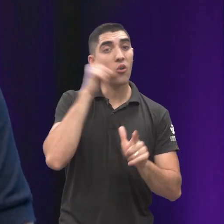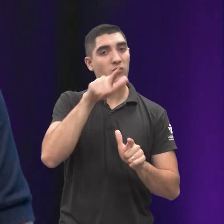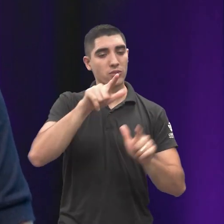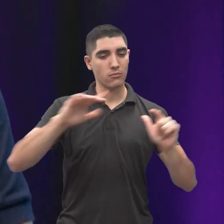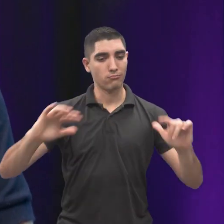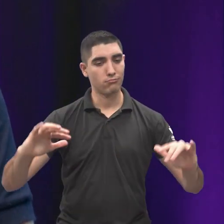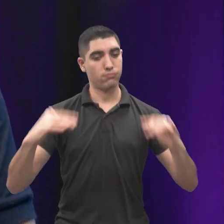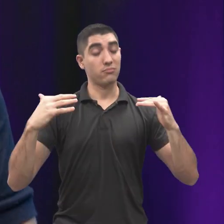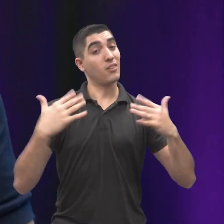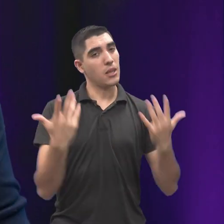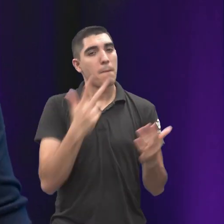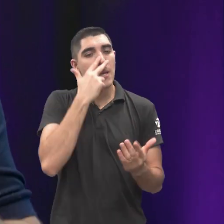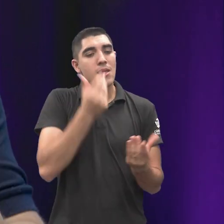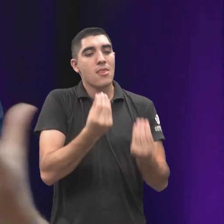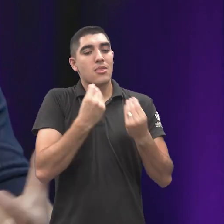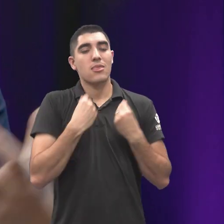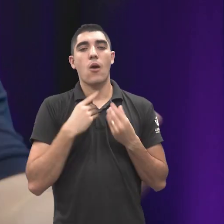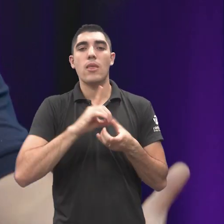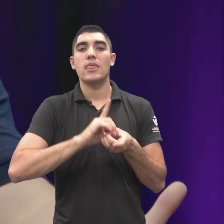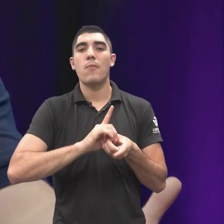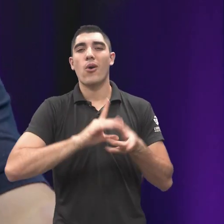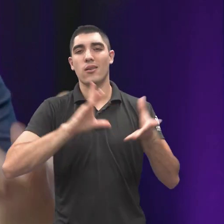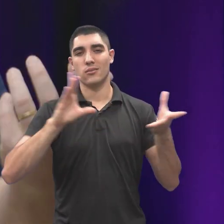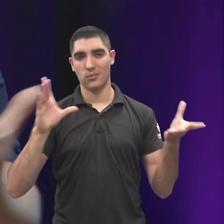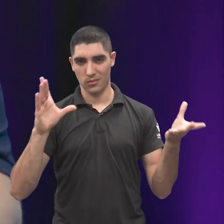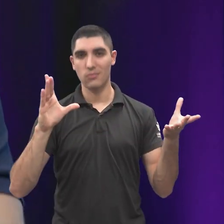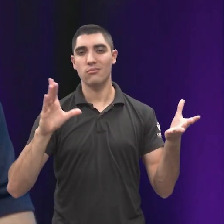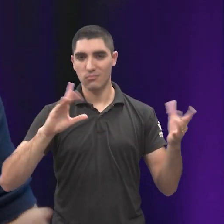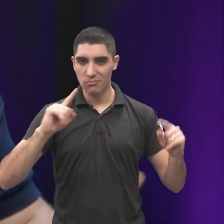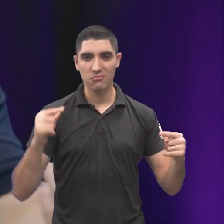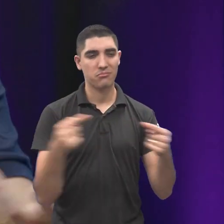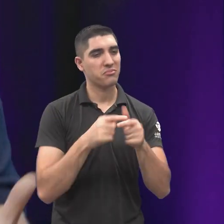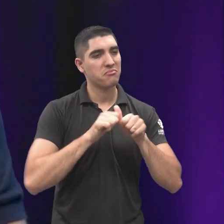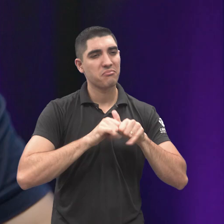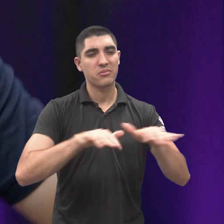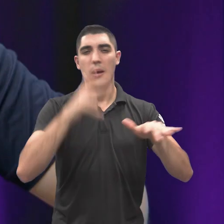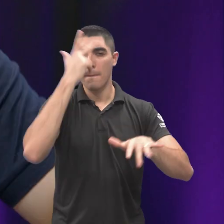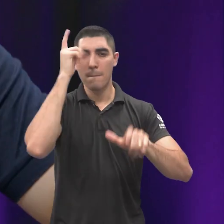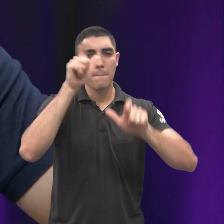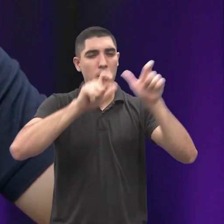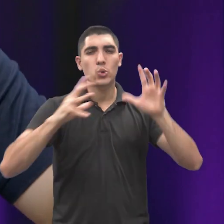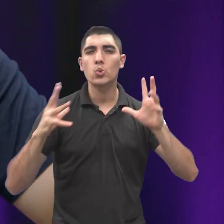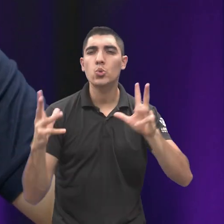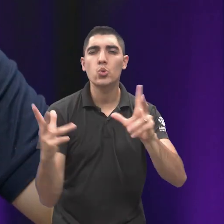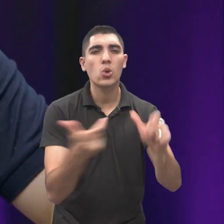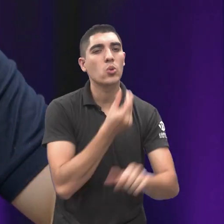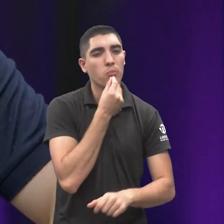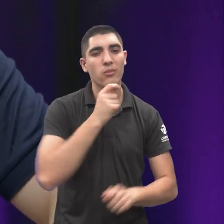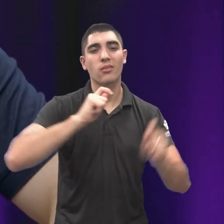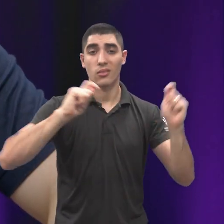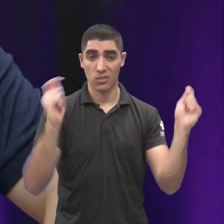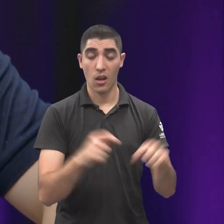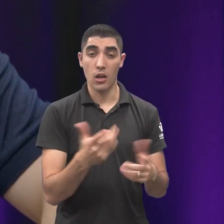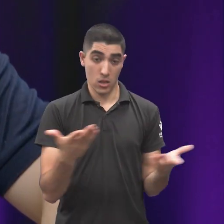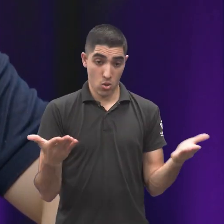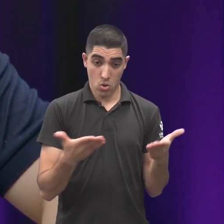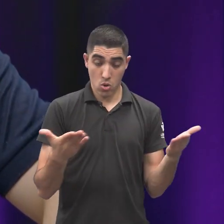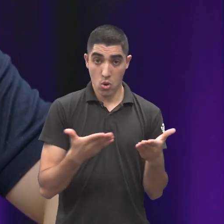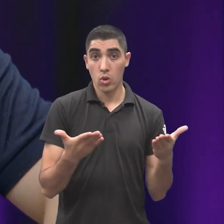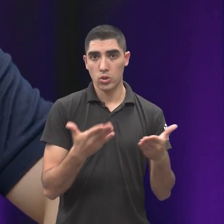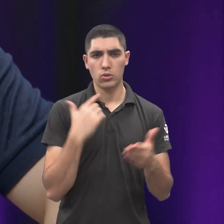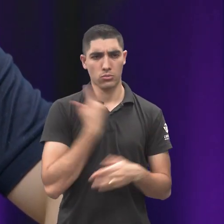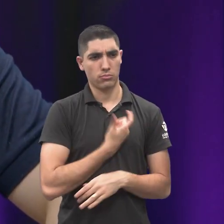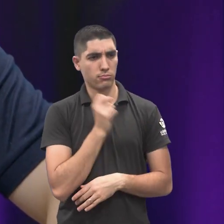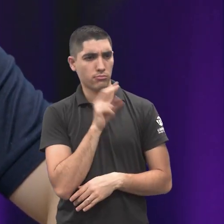grande visibilidade também. Então, acho que essa democratização de acesso aos conteúdos ali é um grande diferencial. E a gente vive